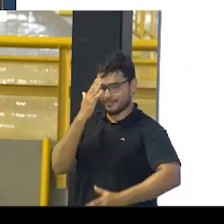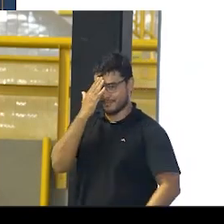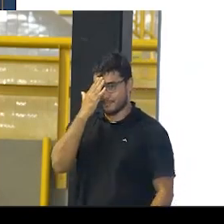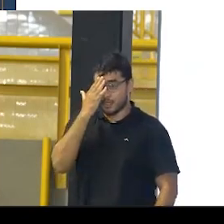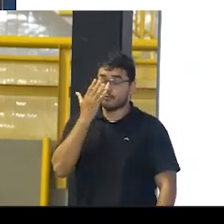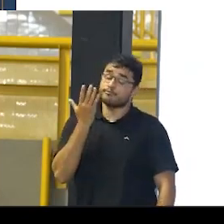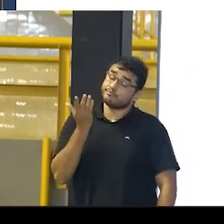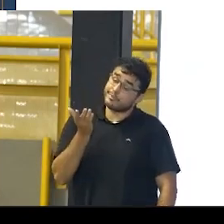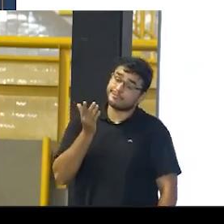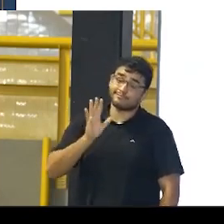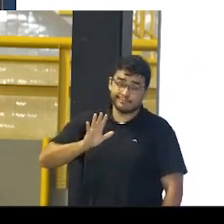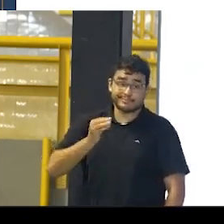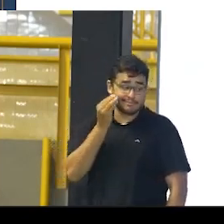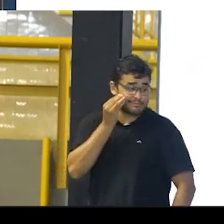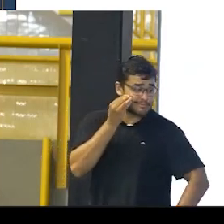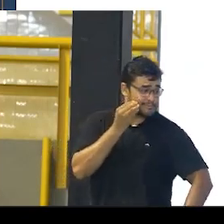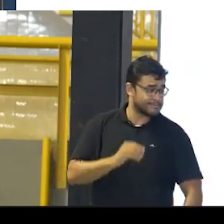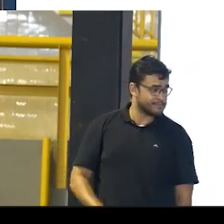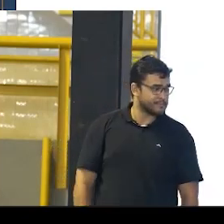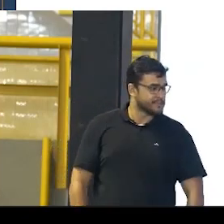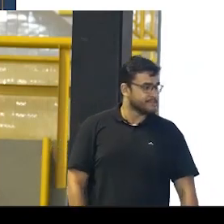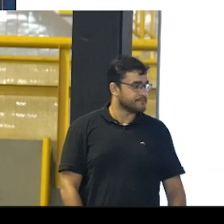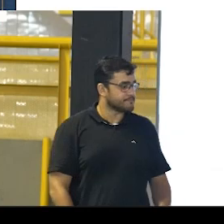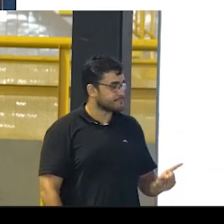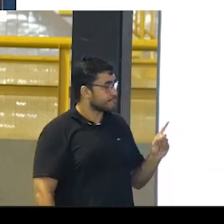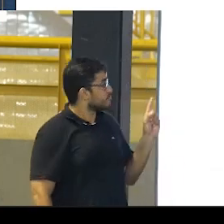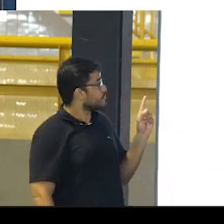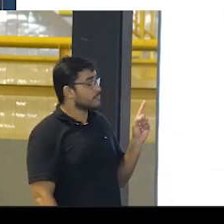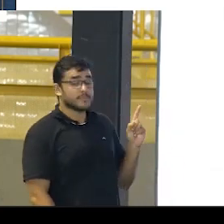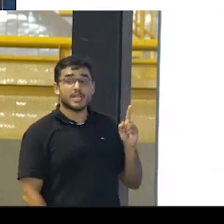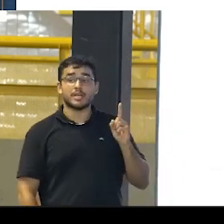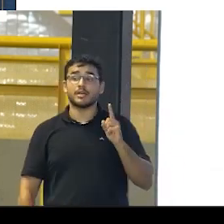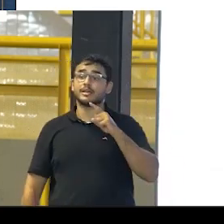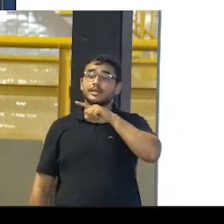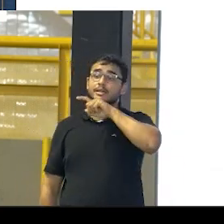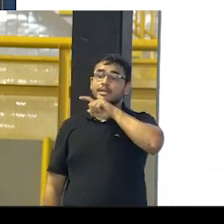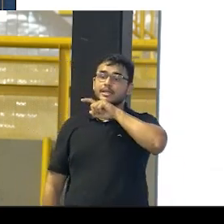Brasil. Olha como tem tributo. Olha como tem imposto.